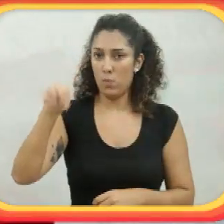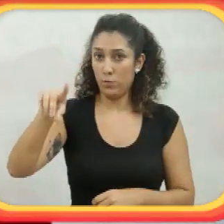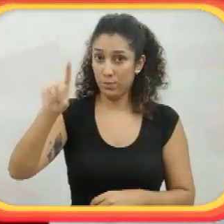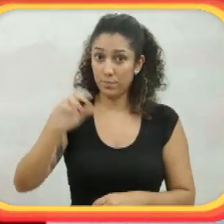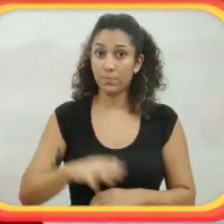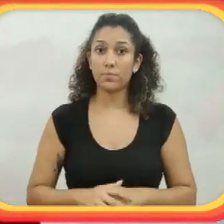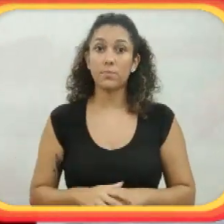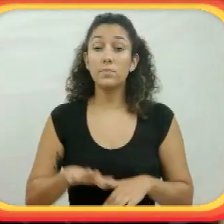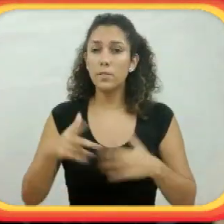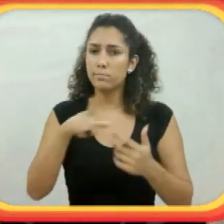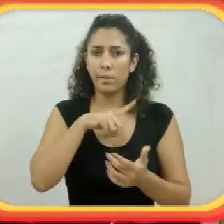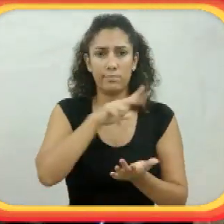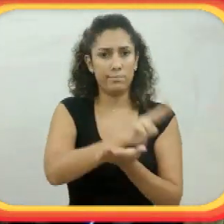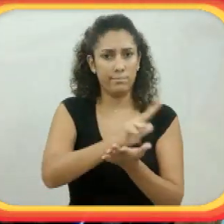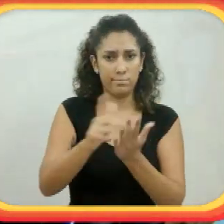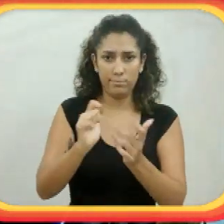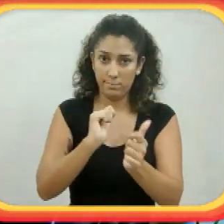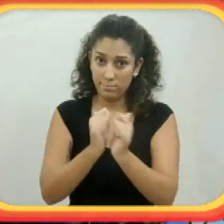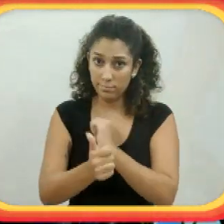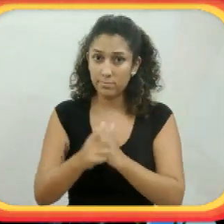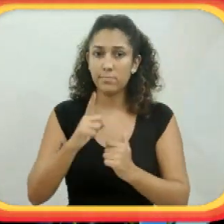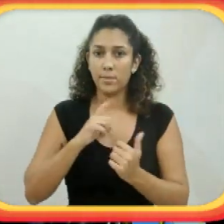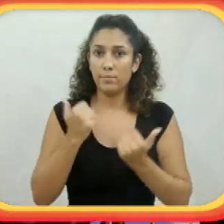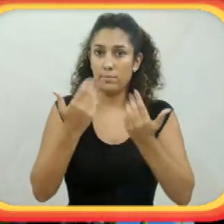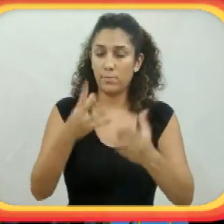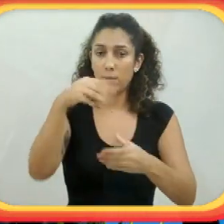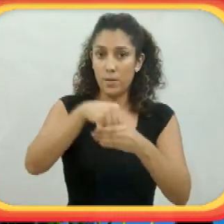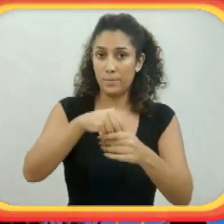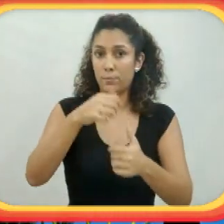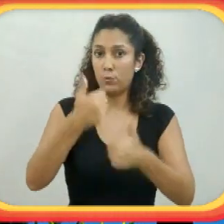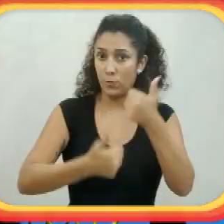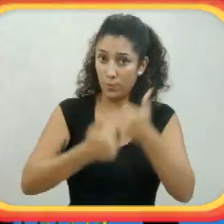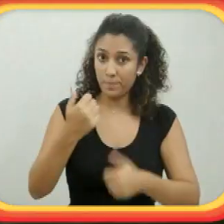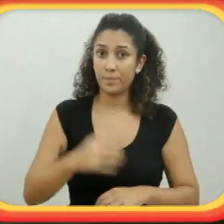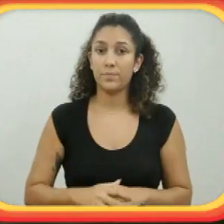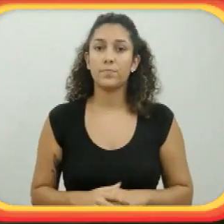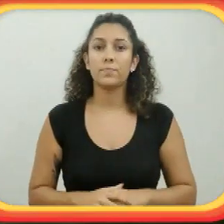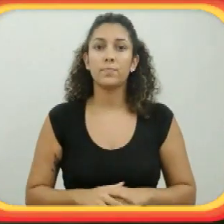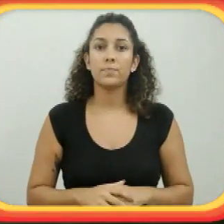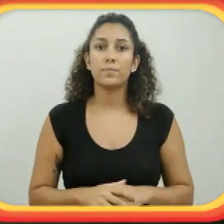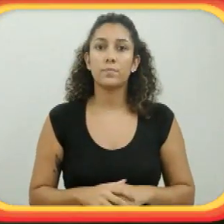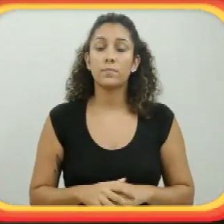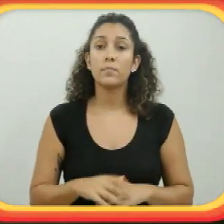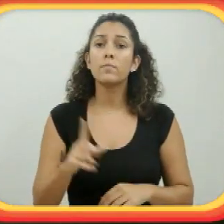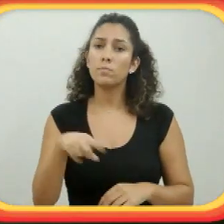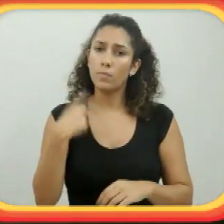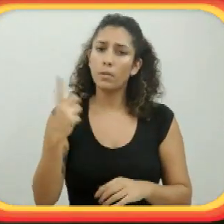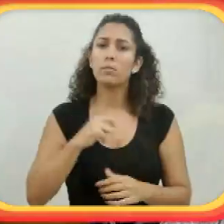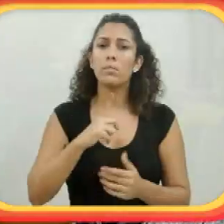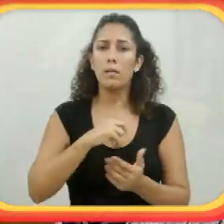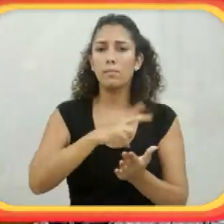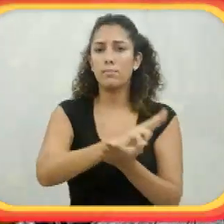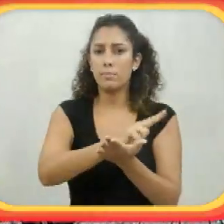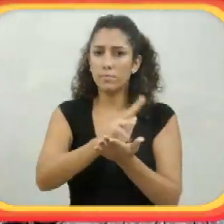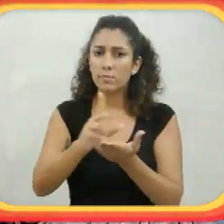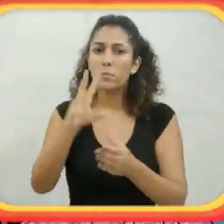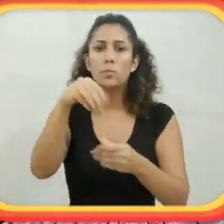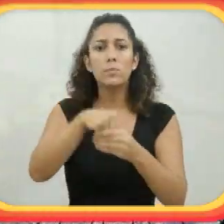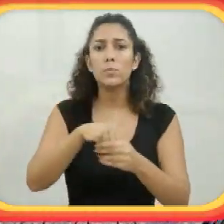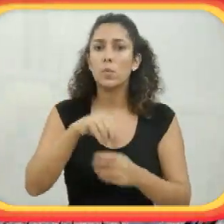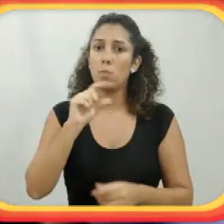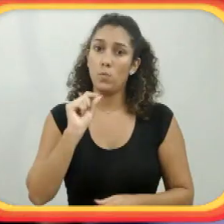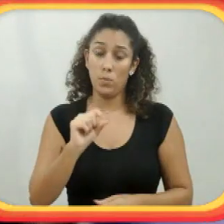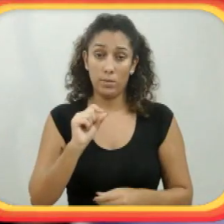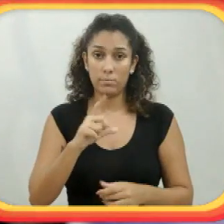a canoagem, nós temos o tênis de mesa, né, o tênis de campo, o ciclismo, o